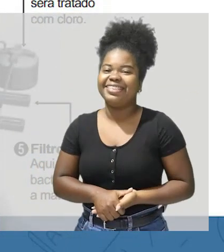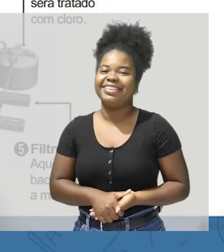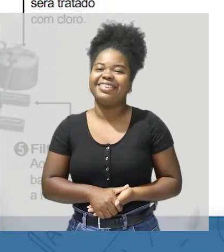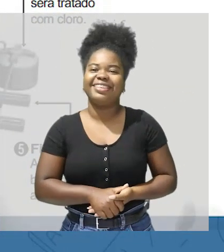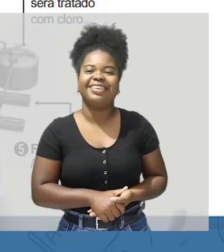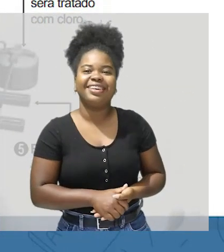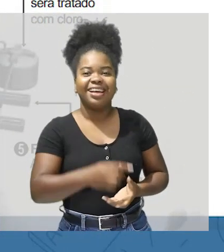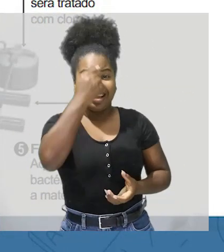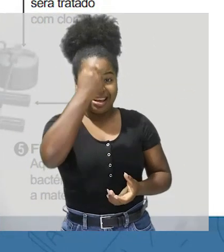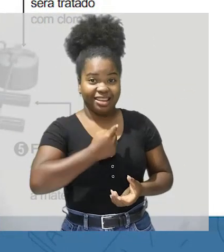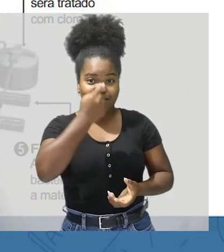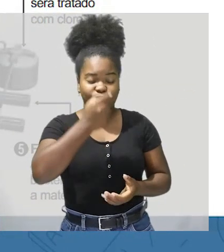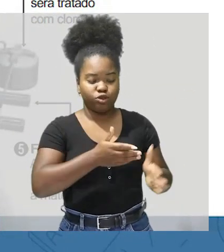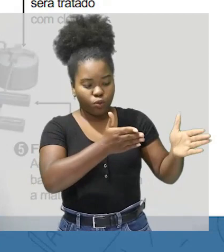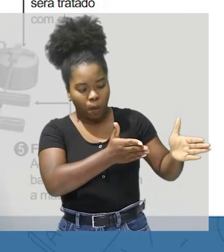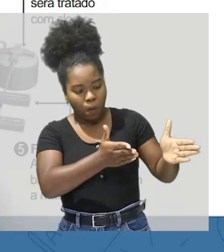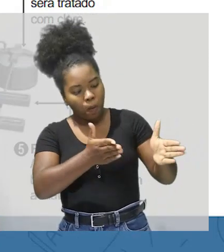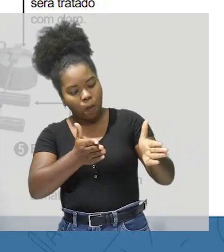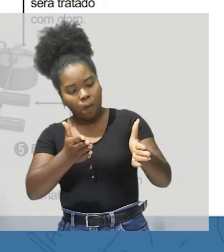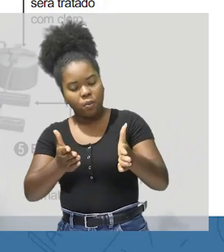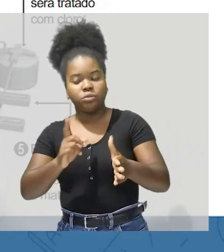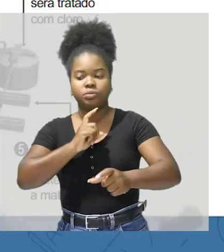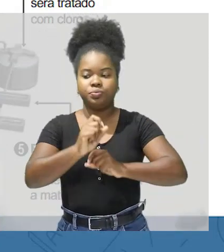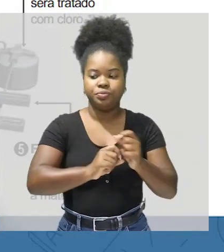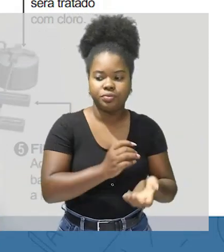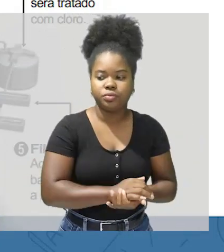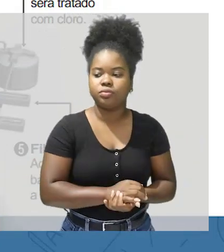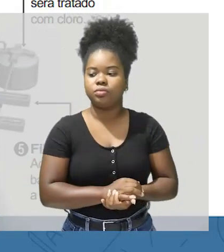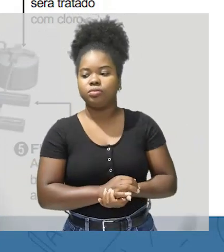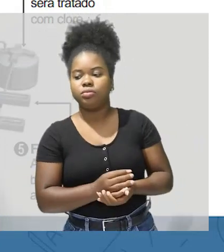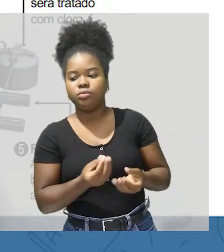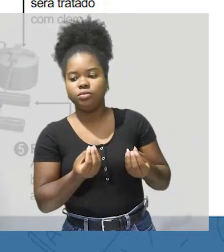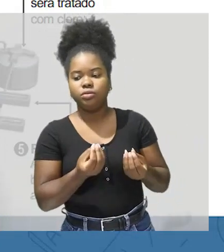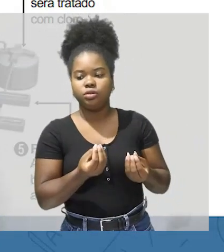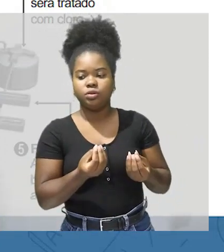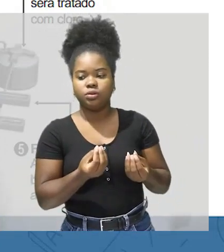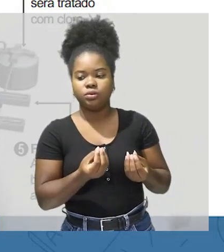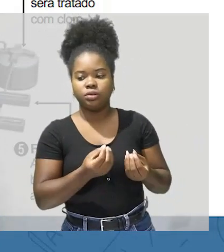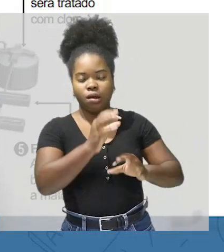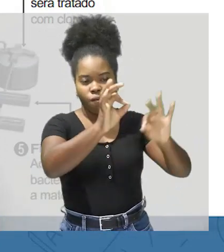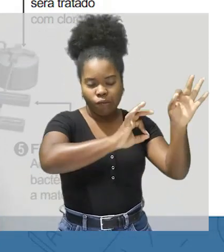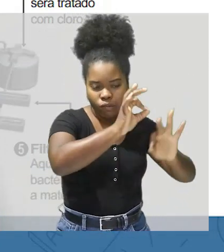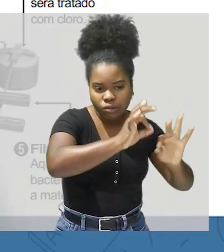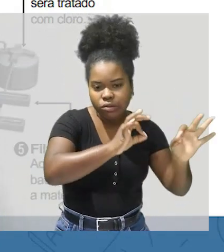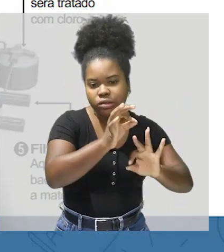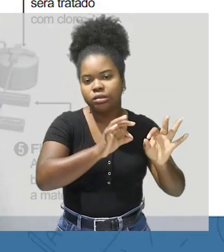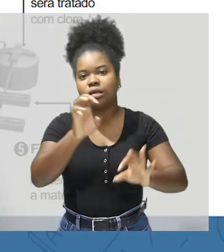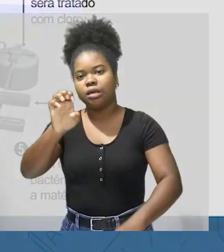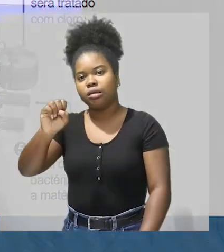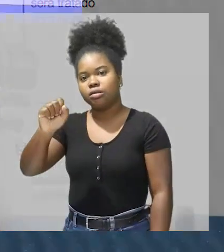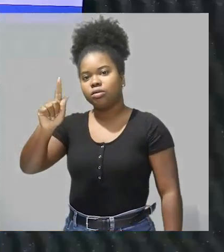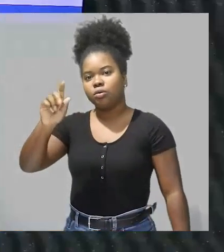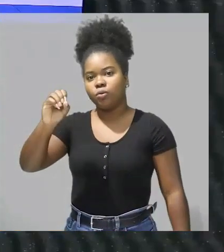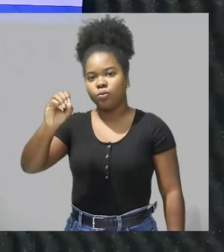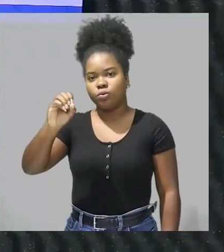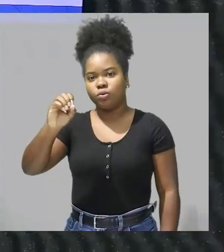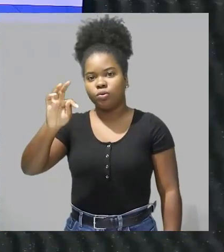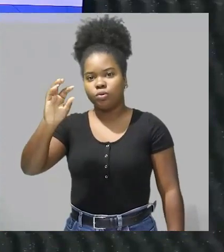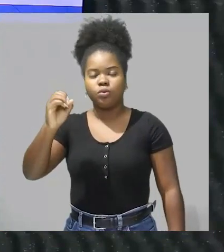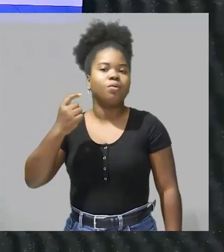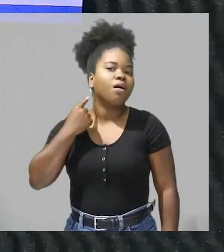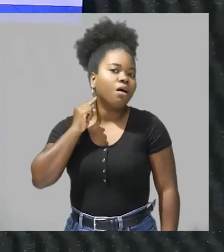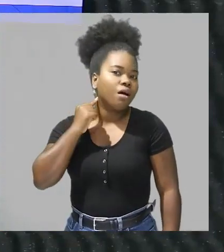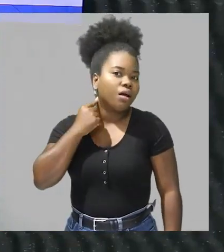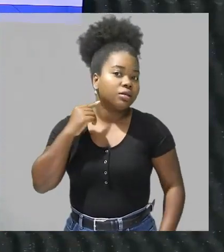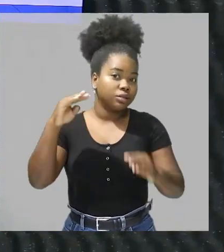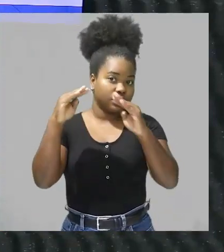as etapas do funcionamento de uma estação individual para o tratamento do esgoto Residencial ok